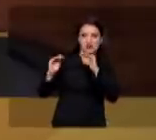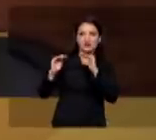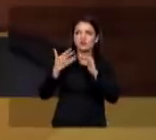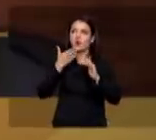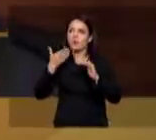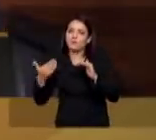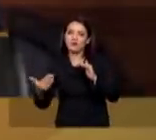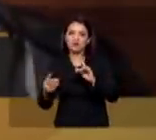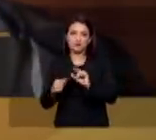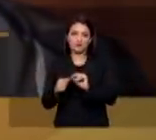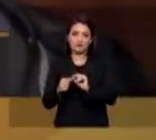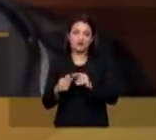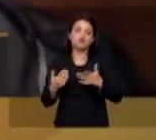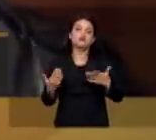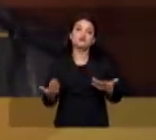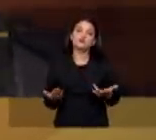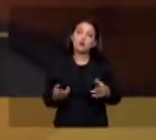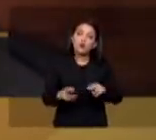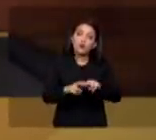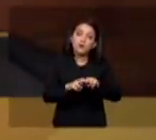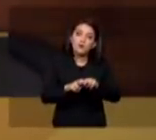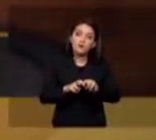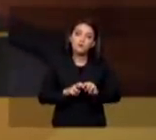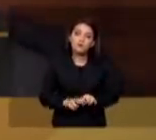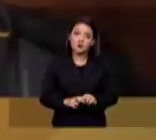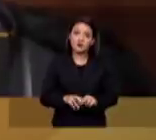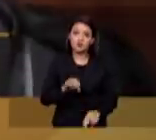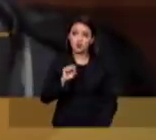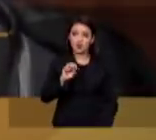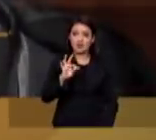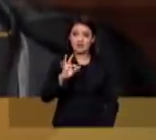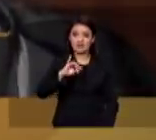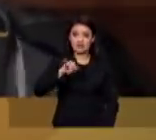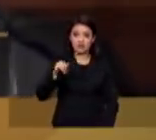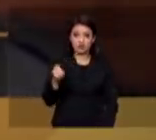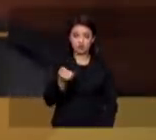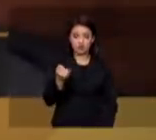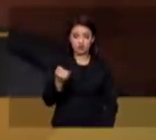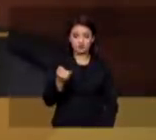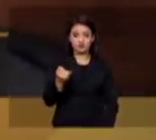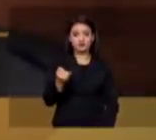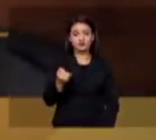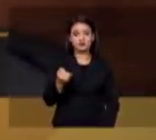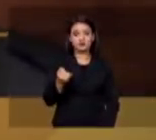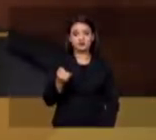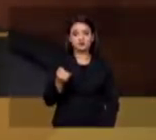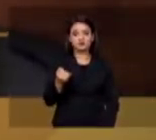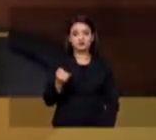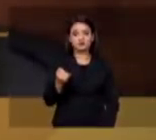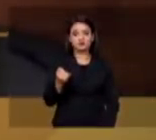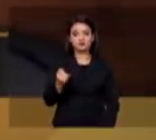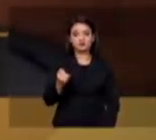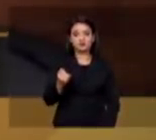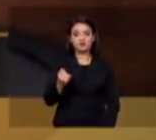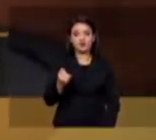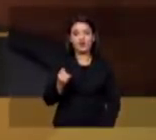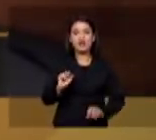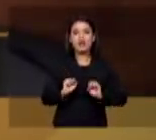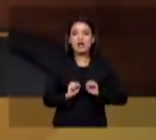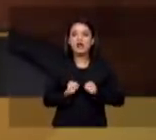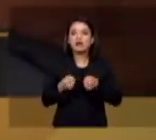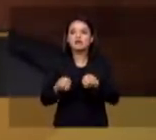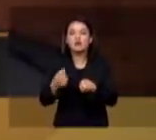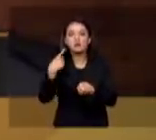jurisdição. Com efeito, perante o STJ, perante o Superior Tribunal de Justiça, a defesa do